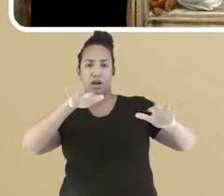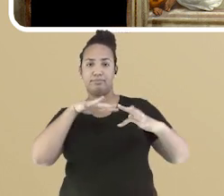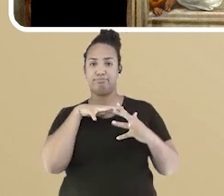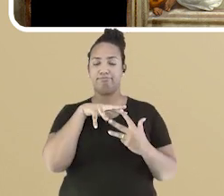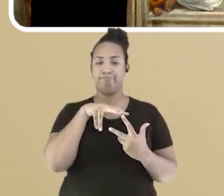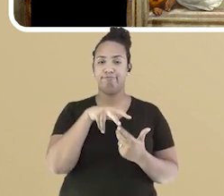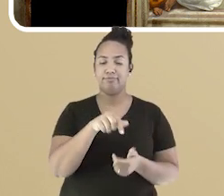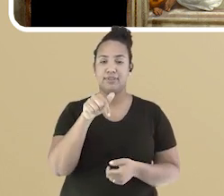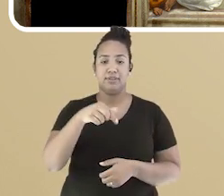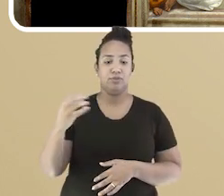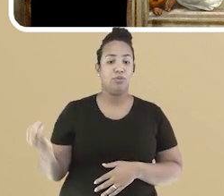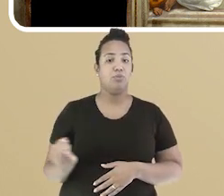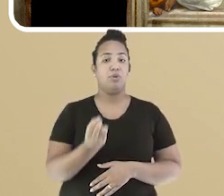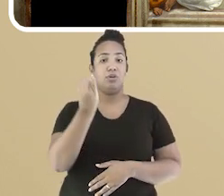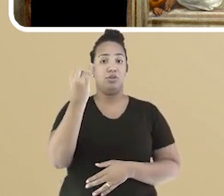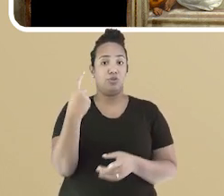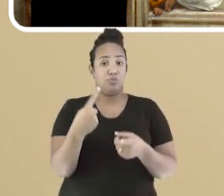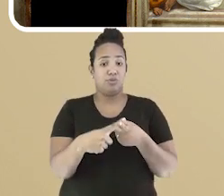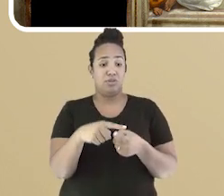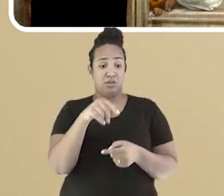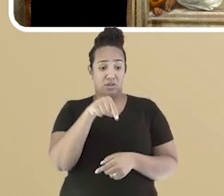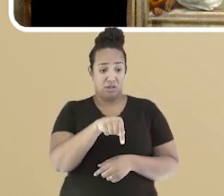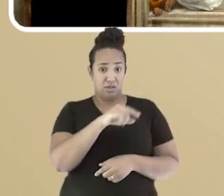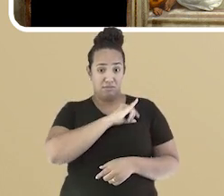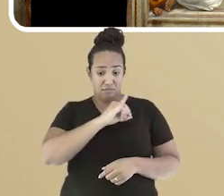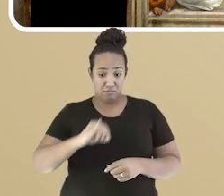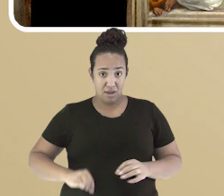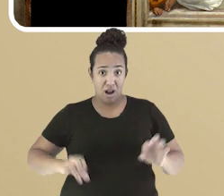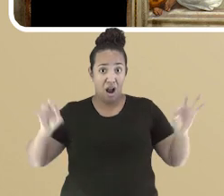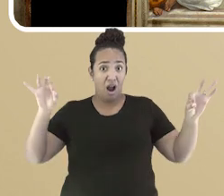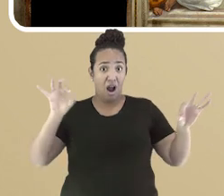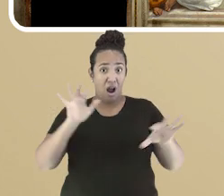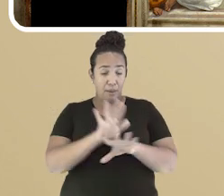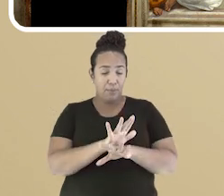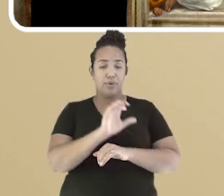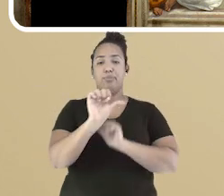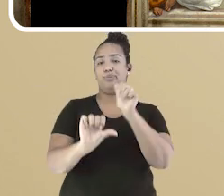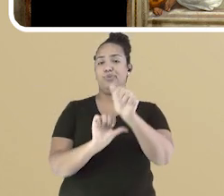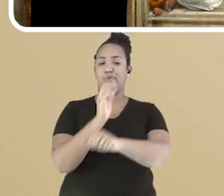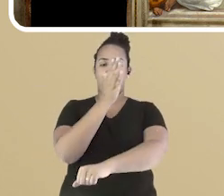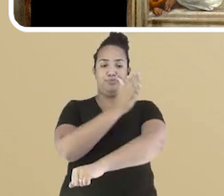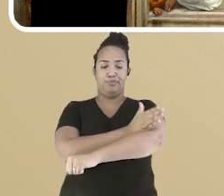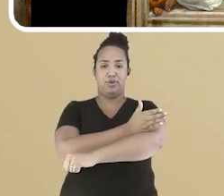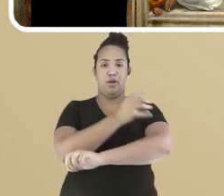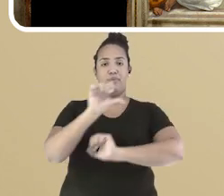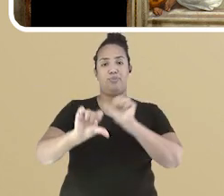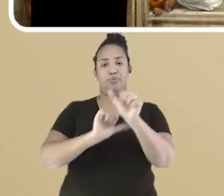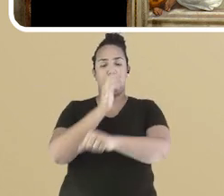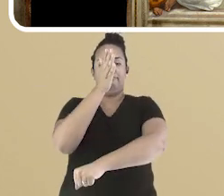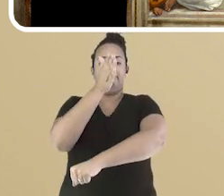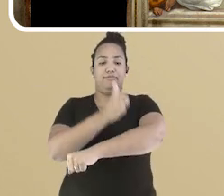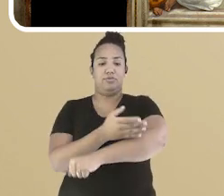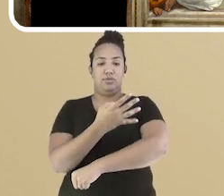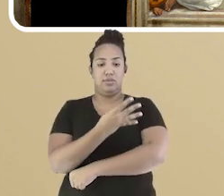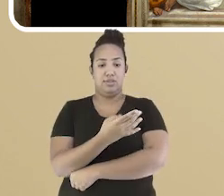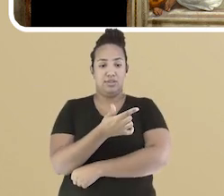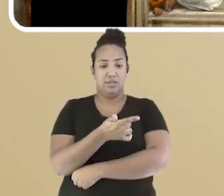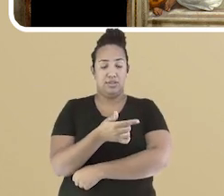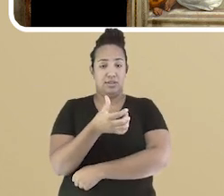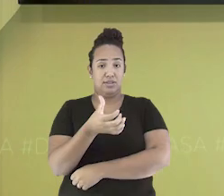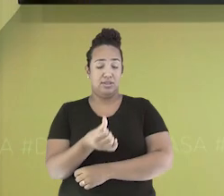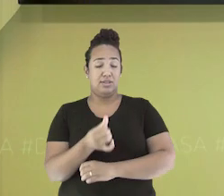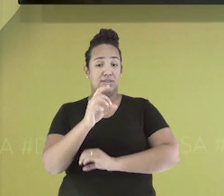e foi tão importante que seu fim marcou a mudança da Idade Antiga para a Idade Média, no ano de 476 depois de